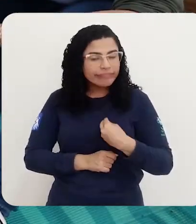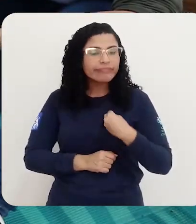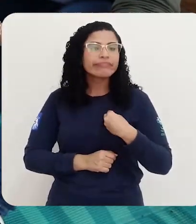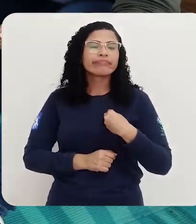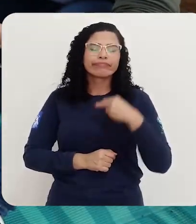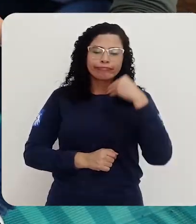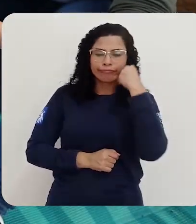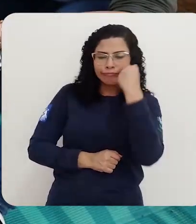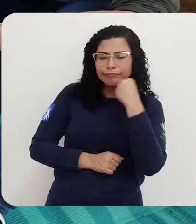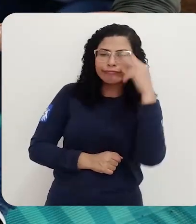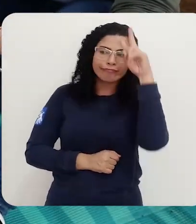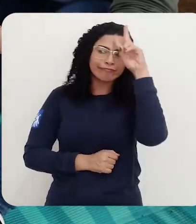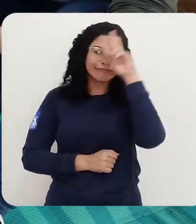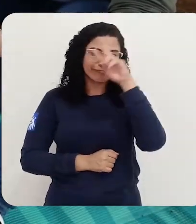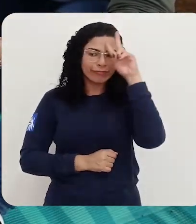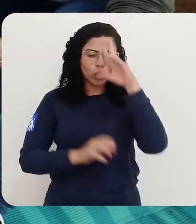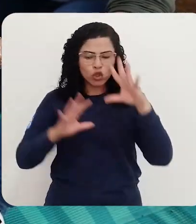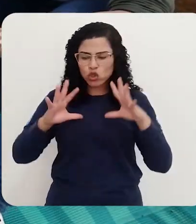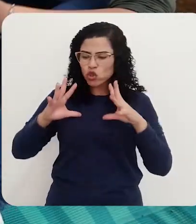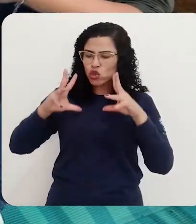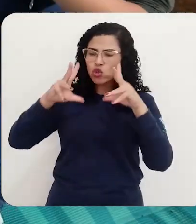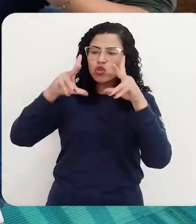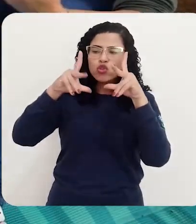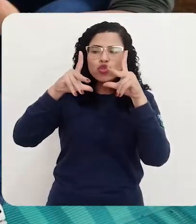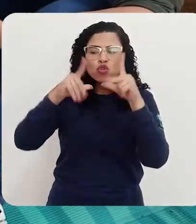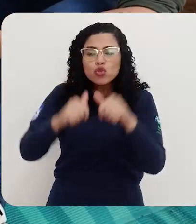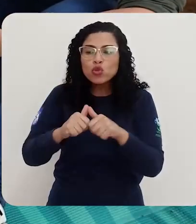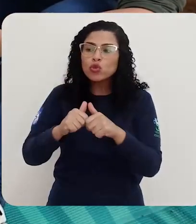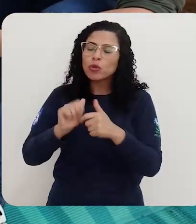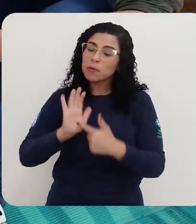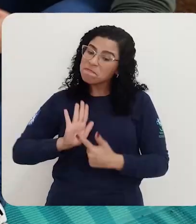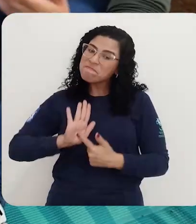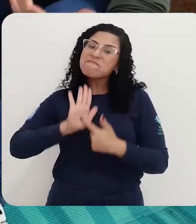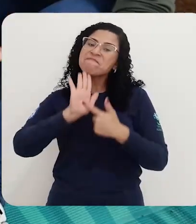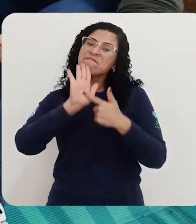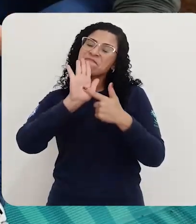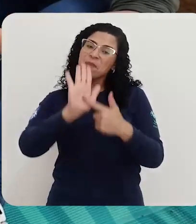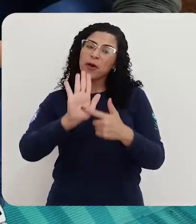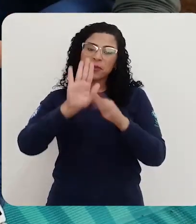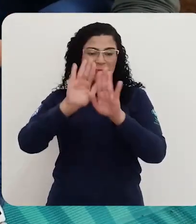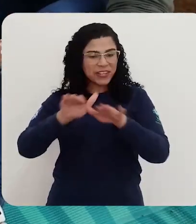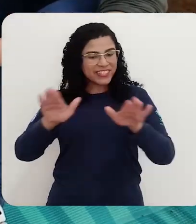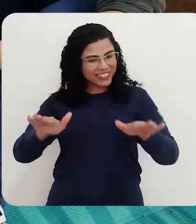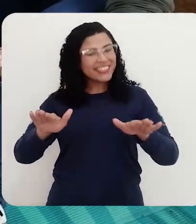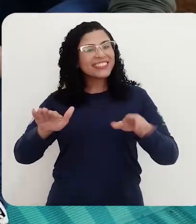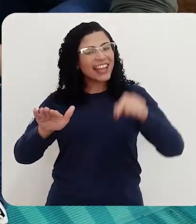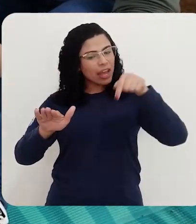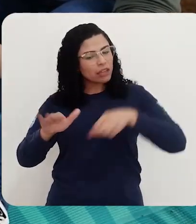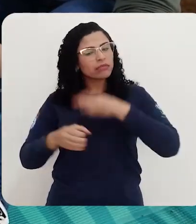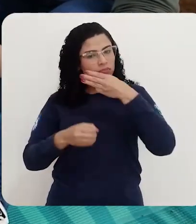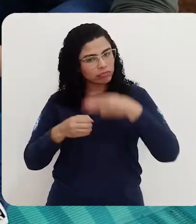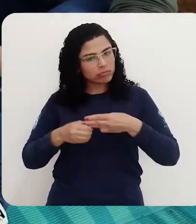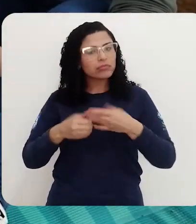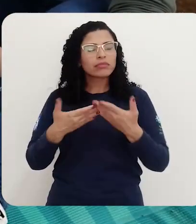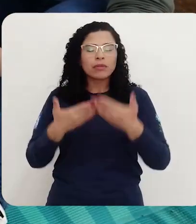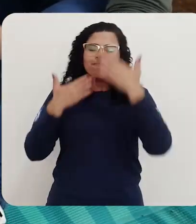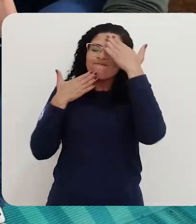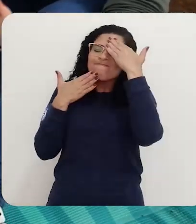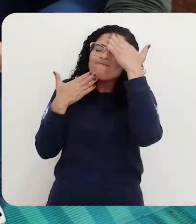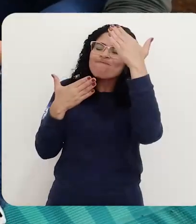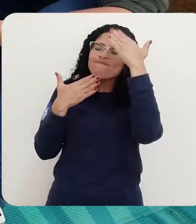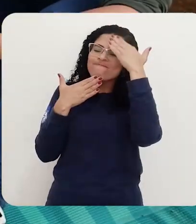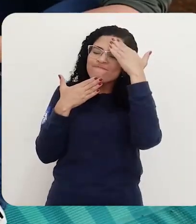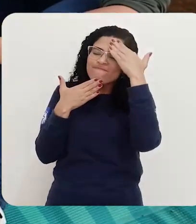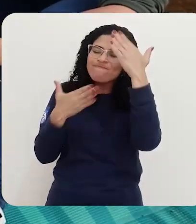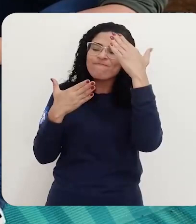da sua vivência, da sua história, de tudo aquilo que você transmite também para os alunos da nossa rede.